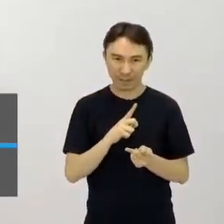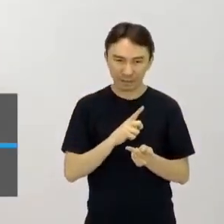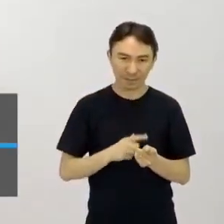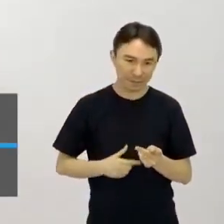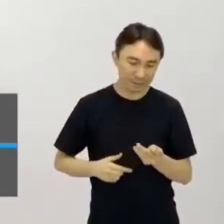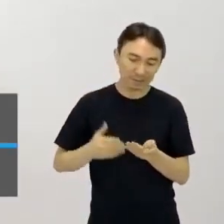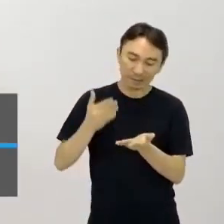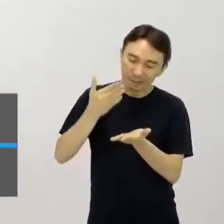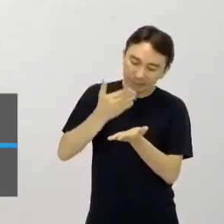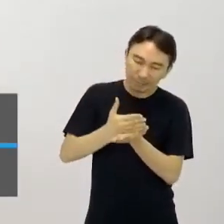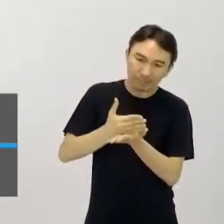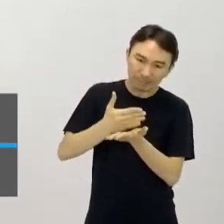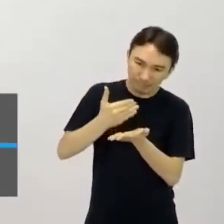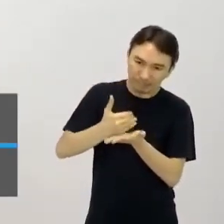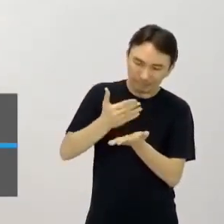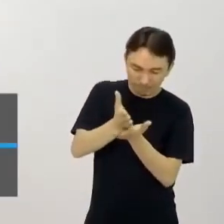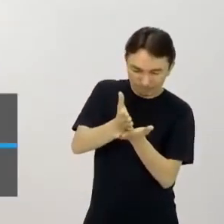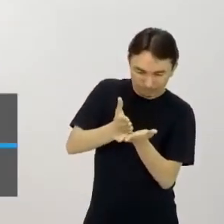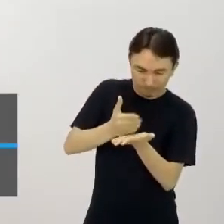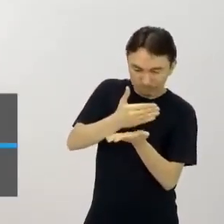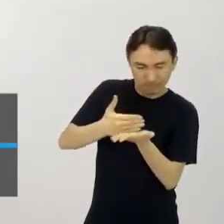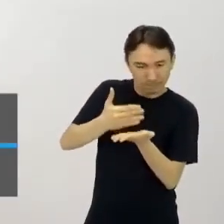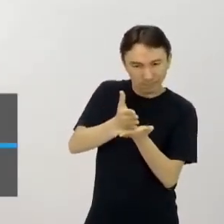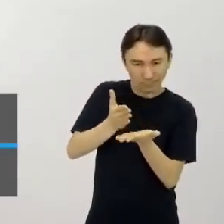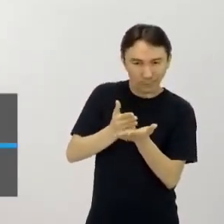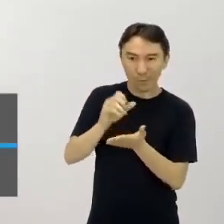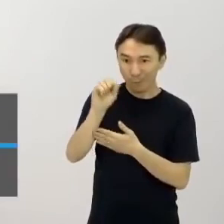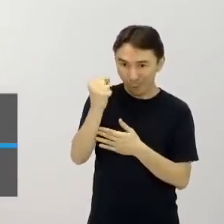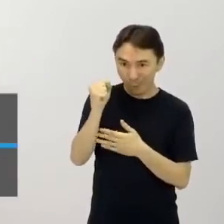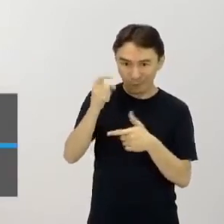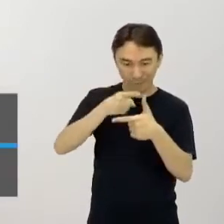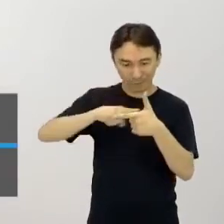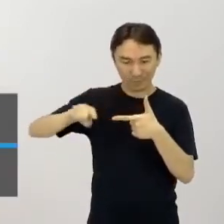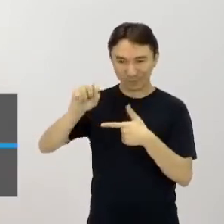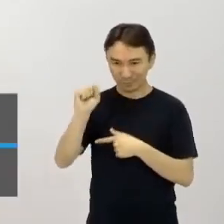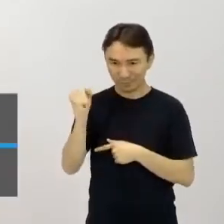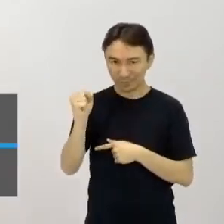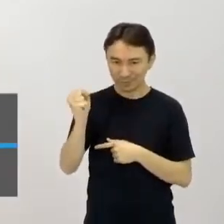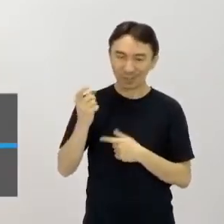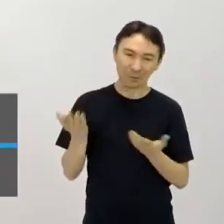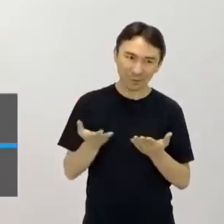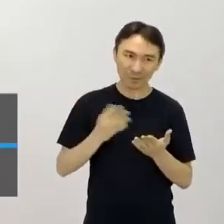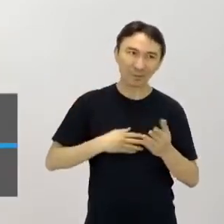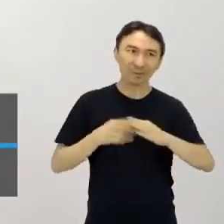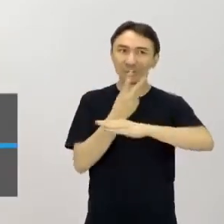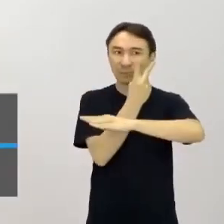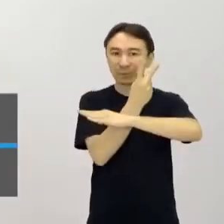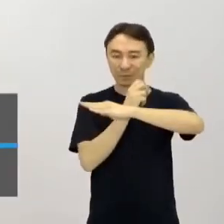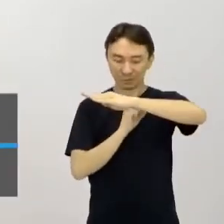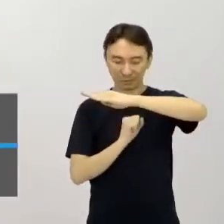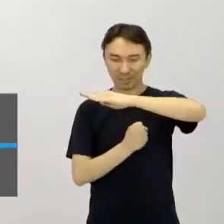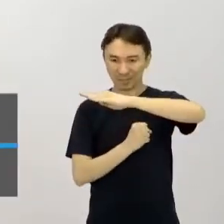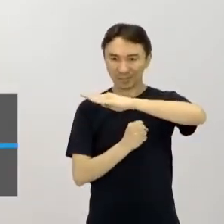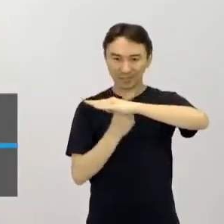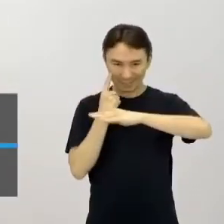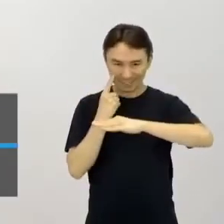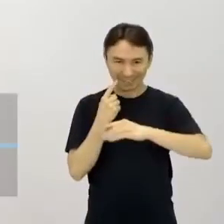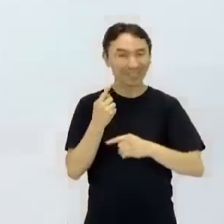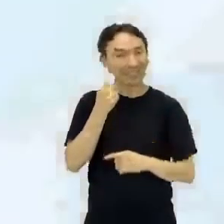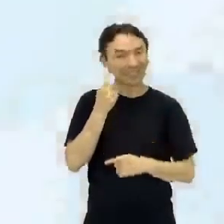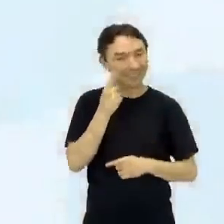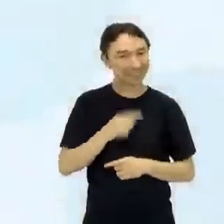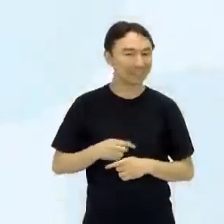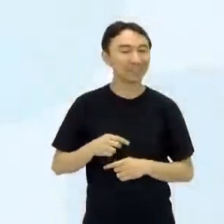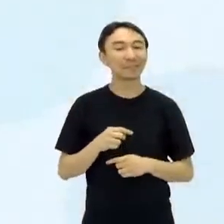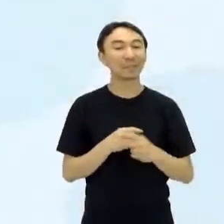em 8 pedaços e como eu vou comer 2/8 dessa pizza, agora eu vou tirar 2 pedacinhos dela. Dá uma